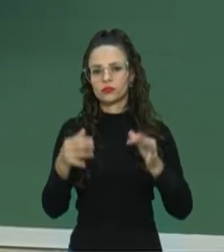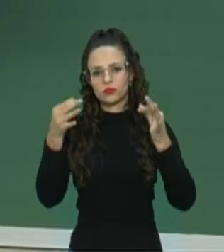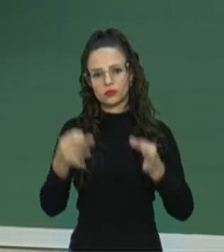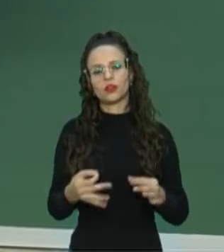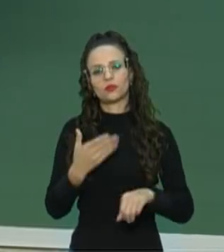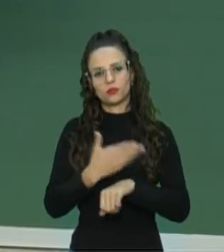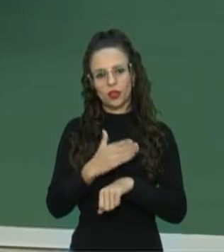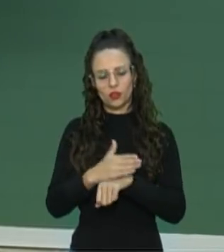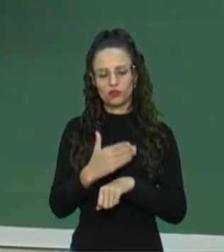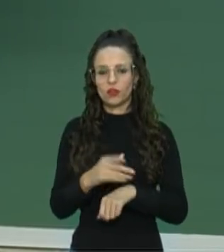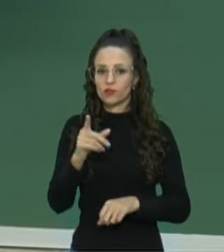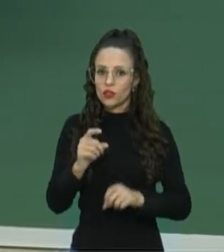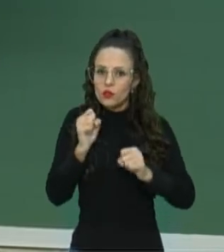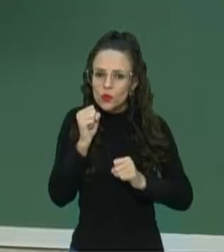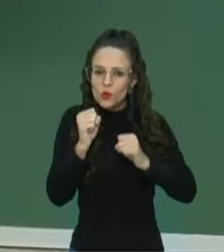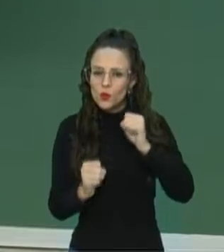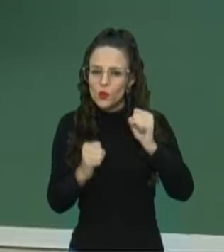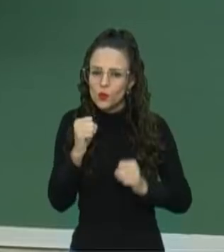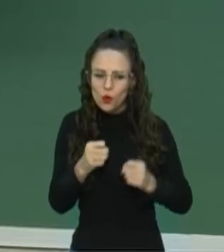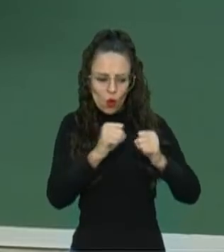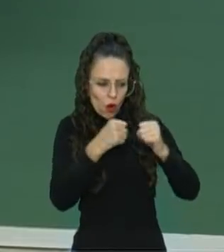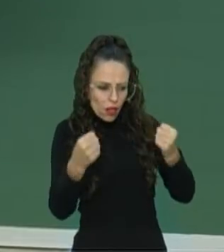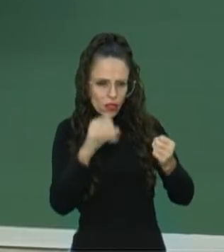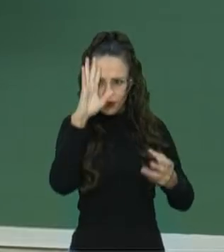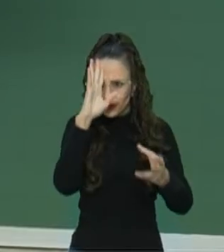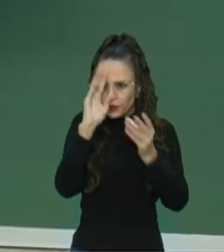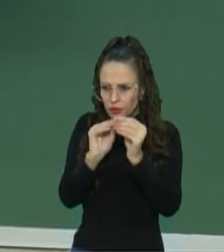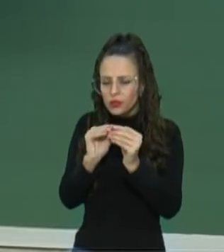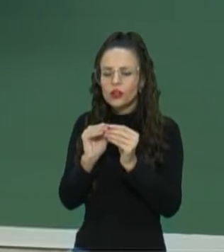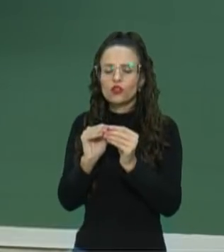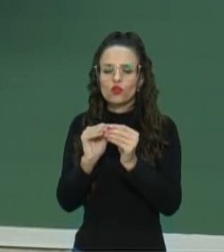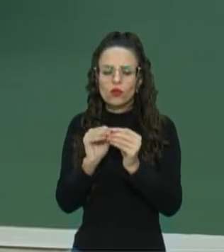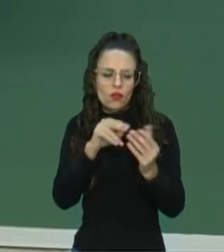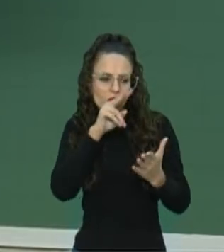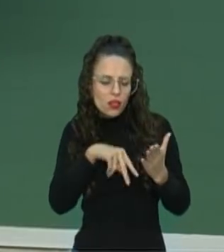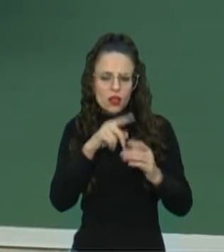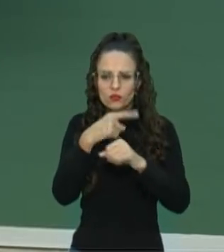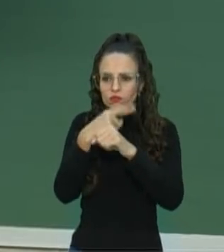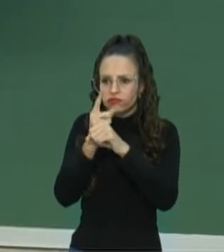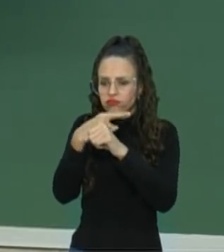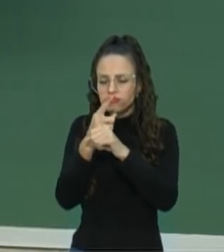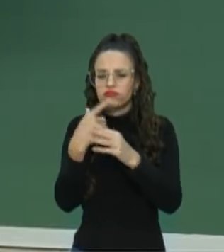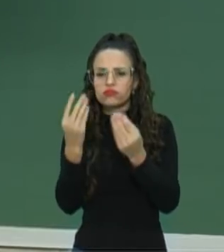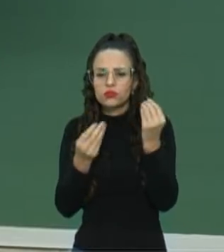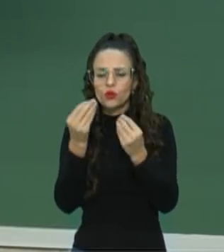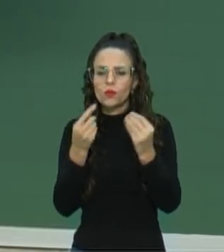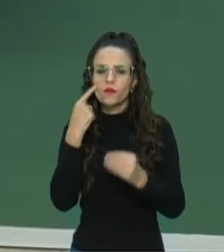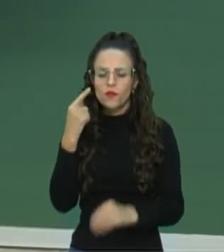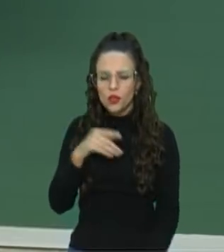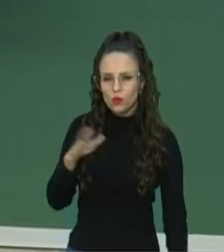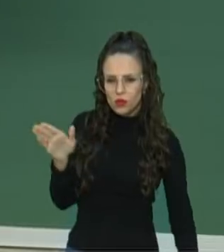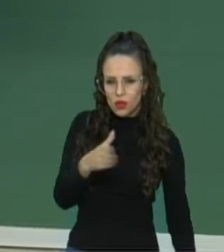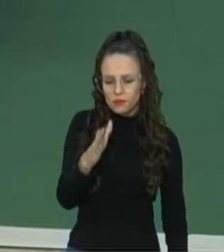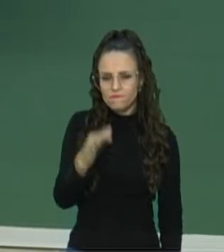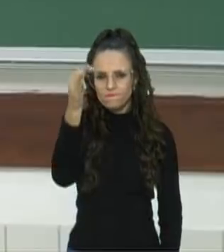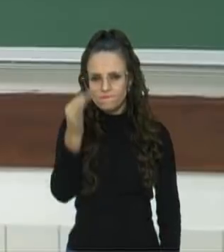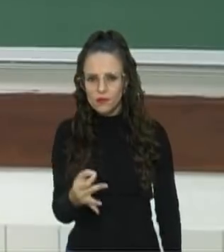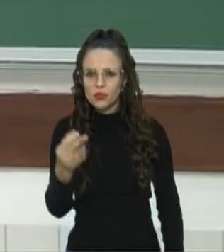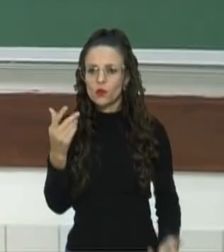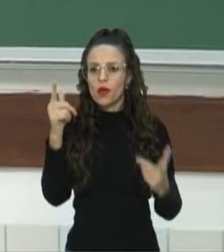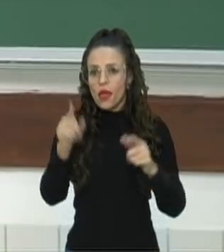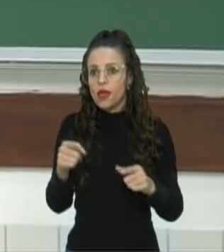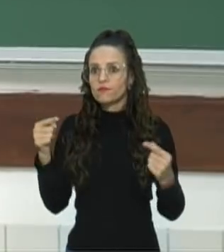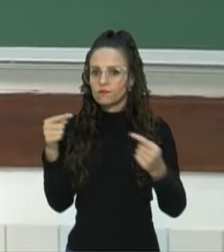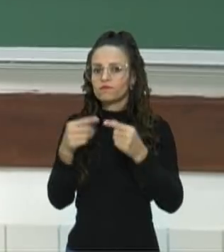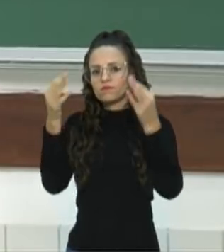da prática. Então, você vai estar correndo, fazendo leitura de mapa, interpretando o mapa, lendo bússola, vendo se aquele caminho realmente é